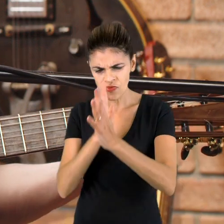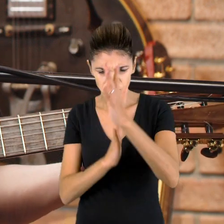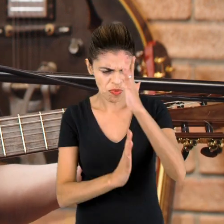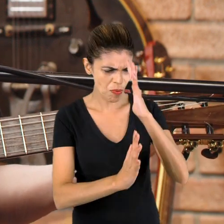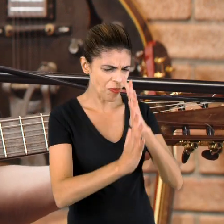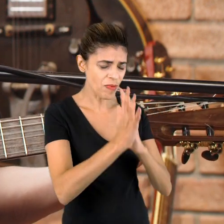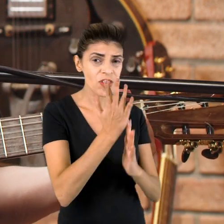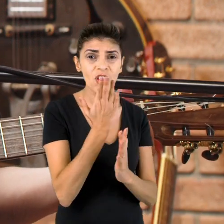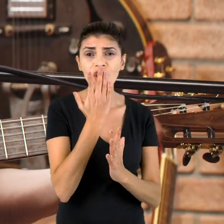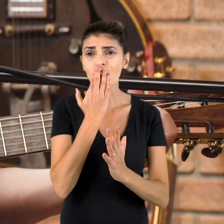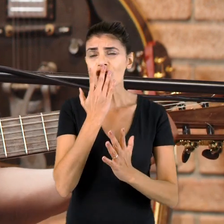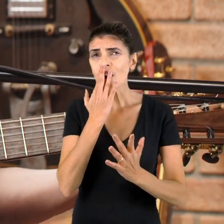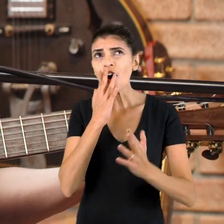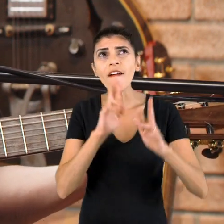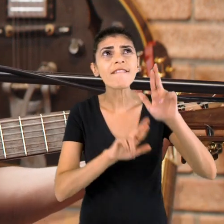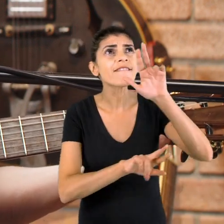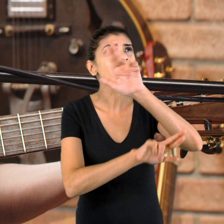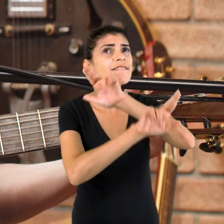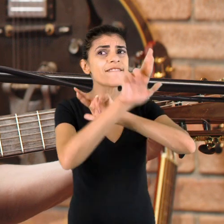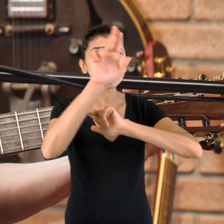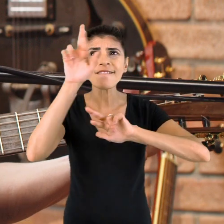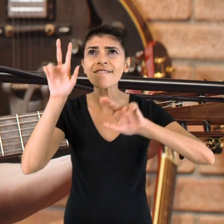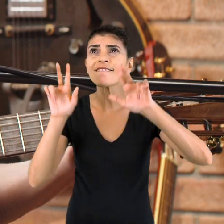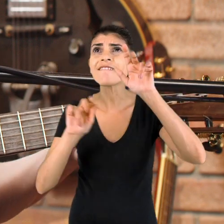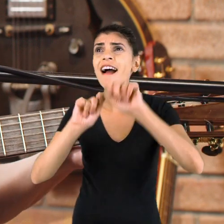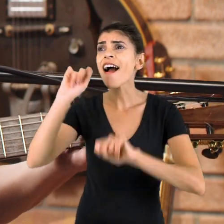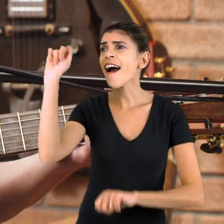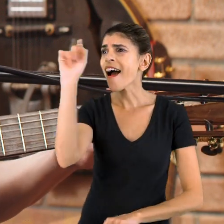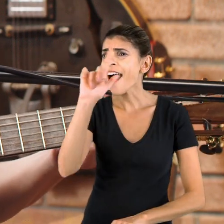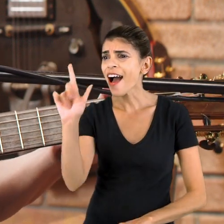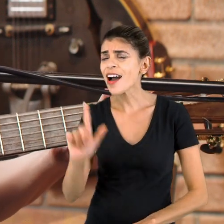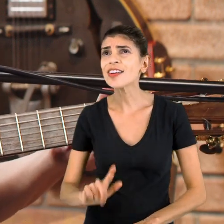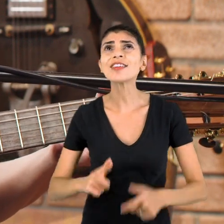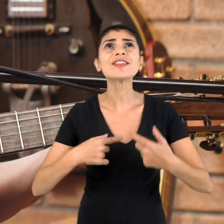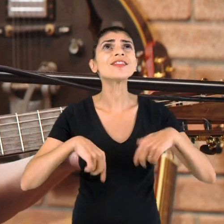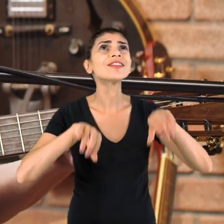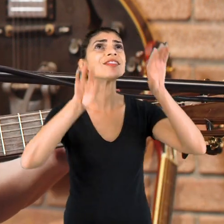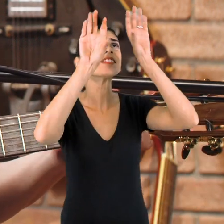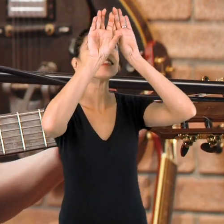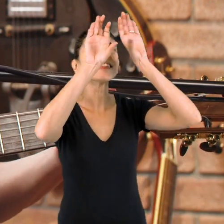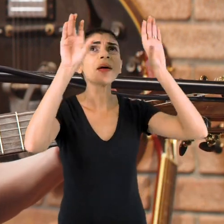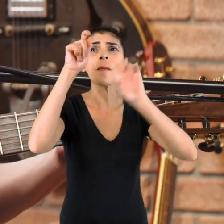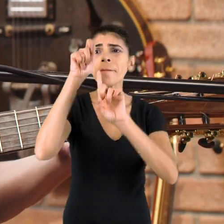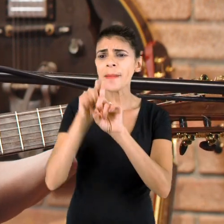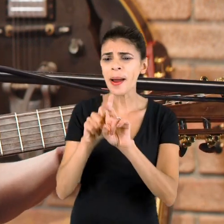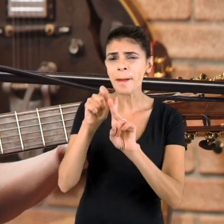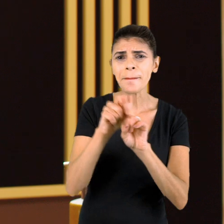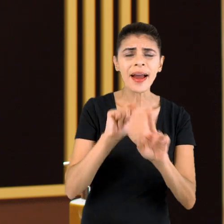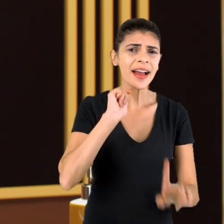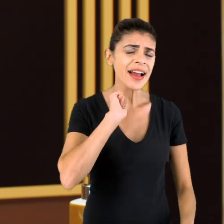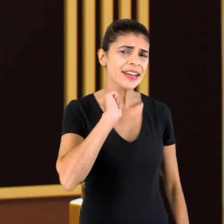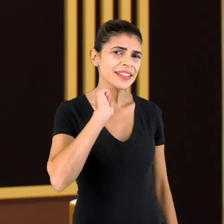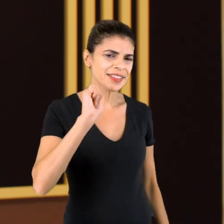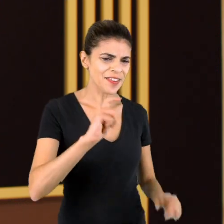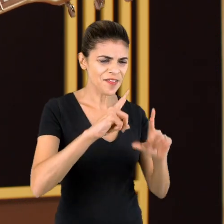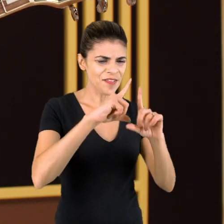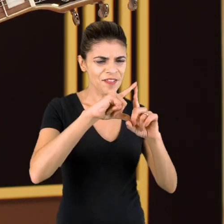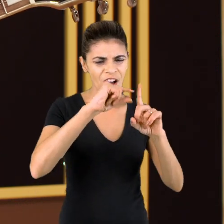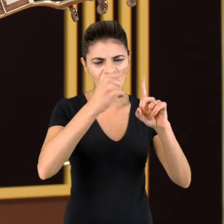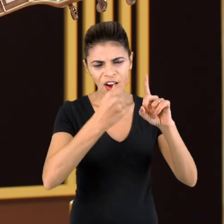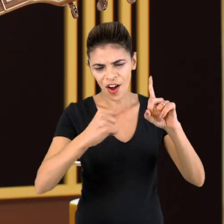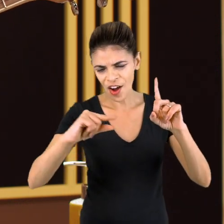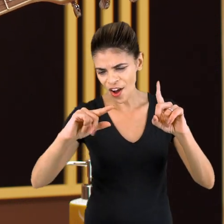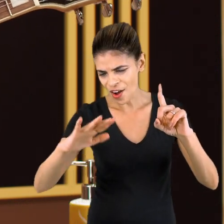dos temporais, céu azul das flores de abril. Pensar além do bem e